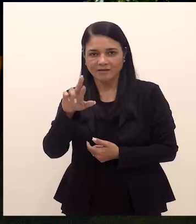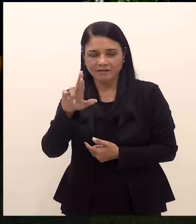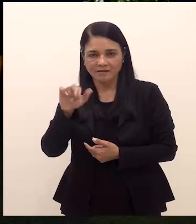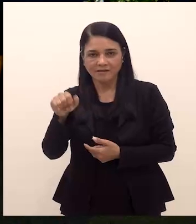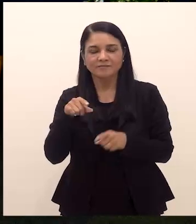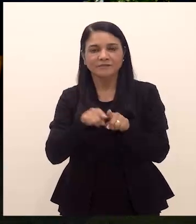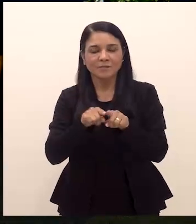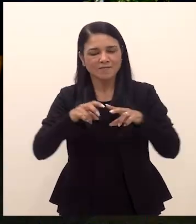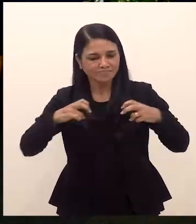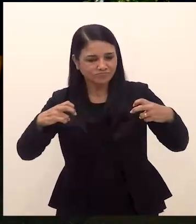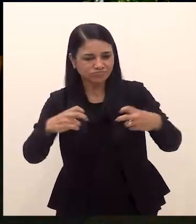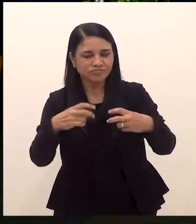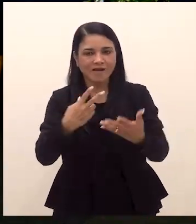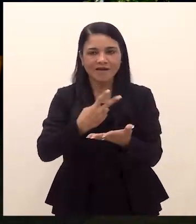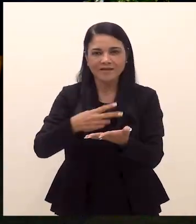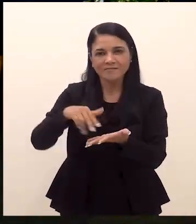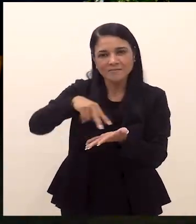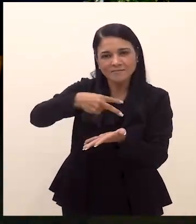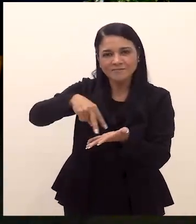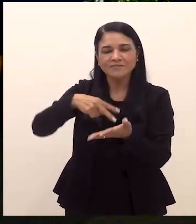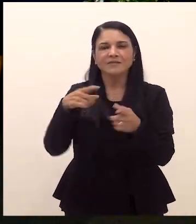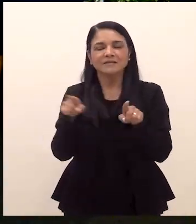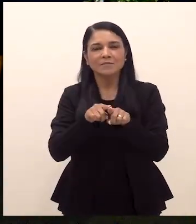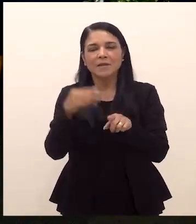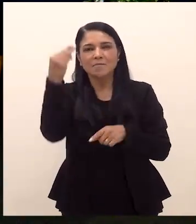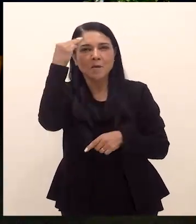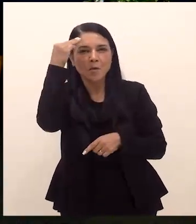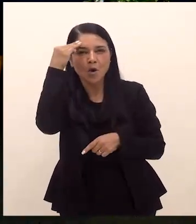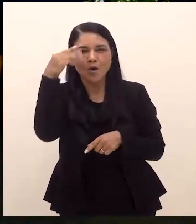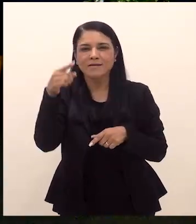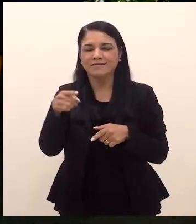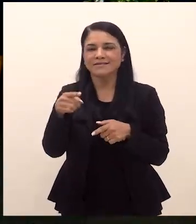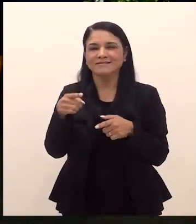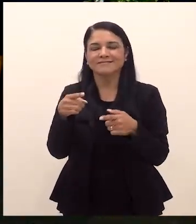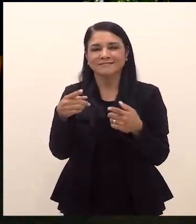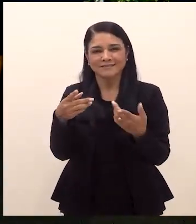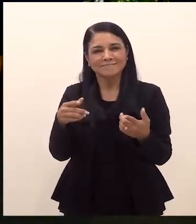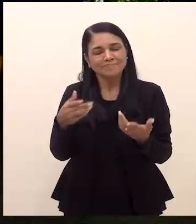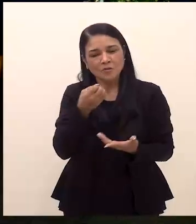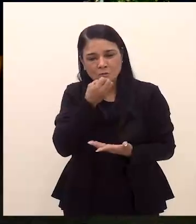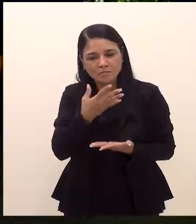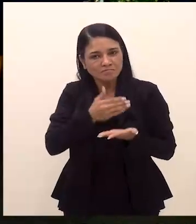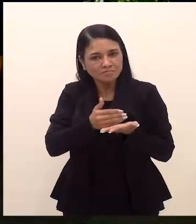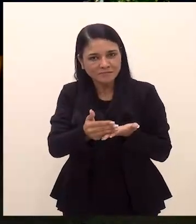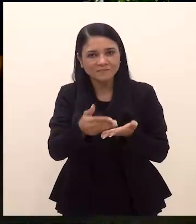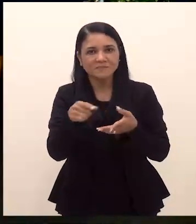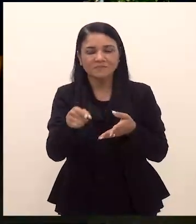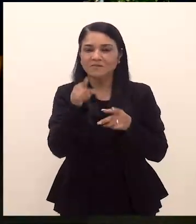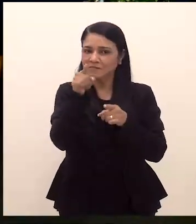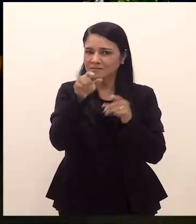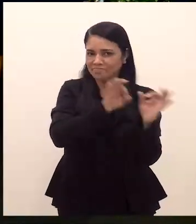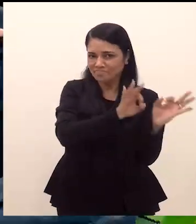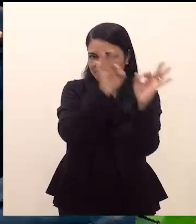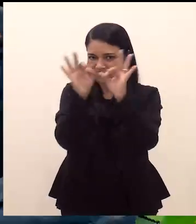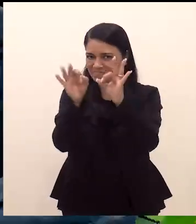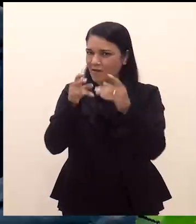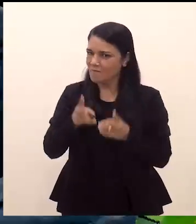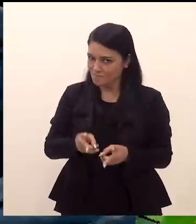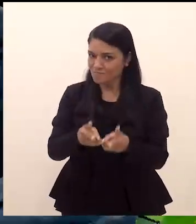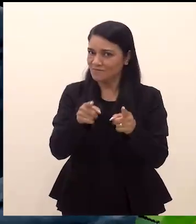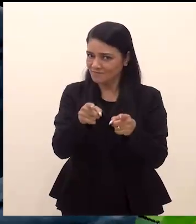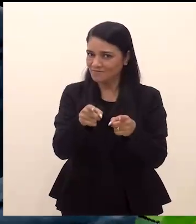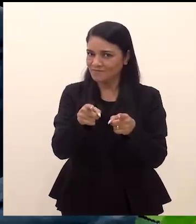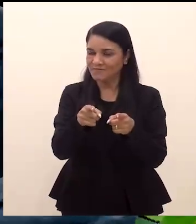A gente vai fazer um programa lindo, vai falar de música de memória e de tendências. E para começar muito bem, você que está aí do outro